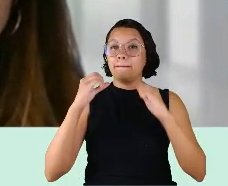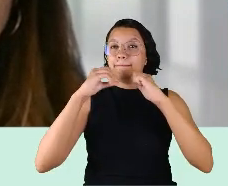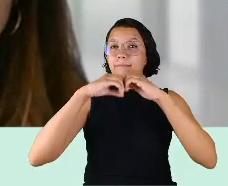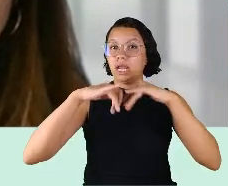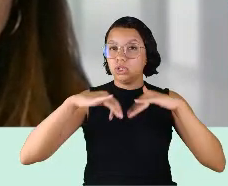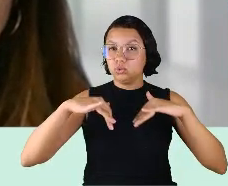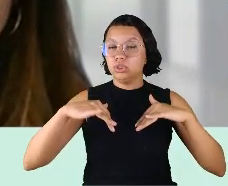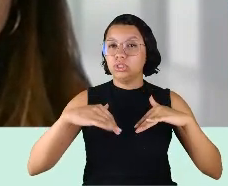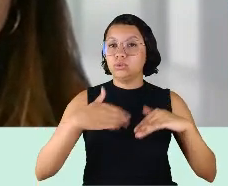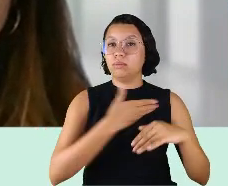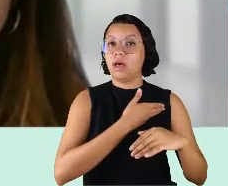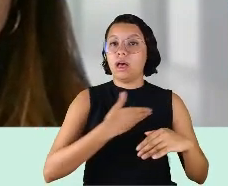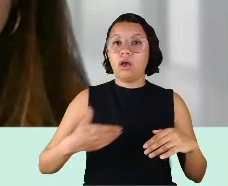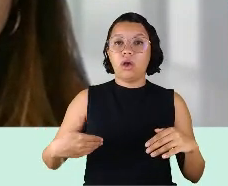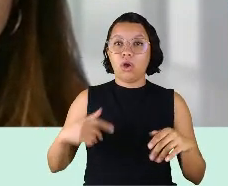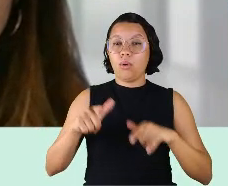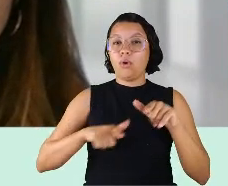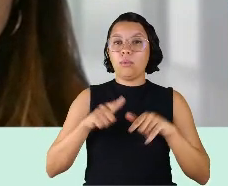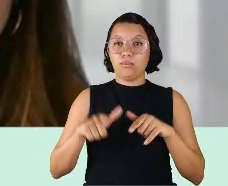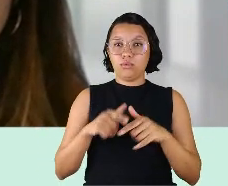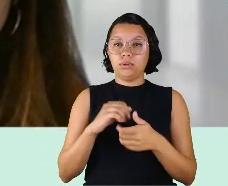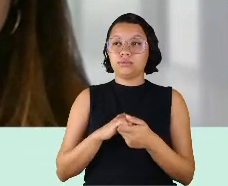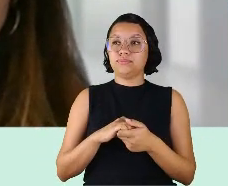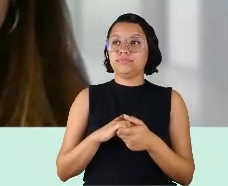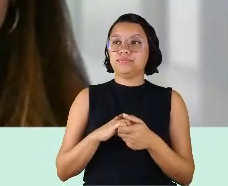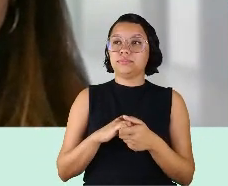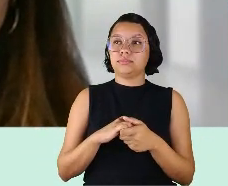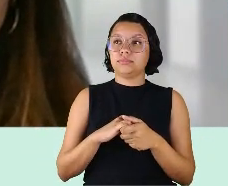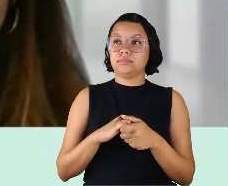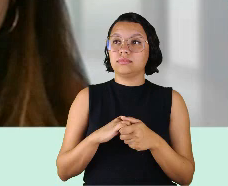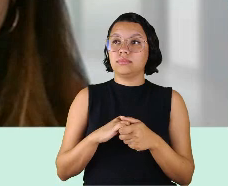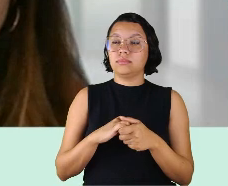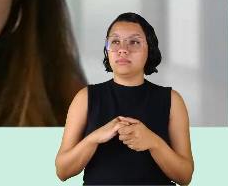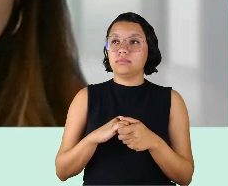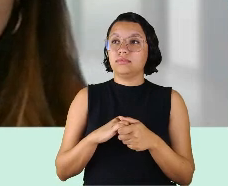haja prejuízo, né, para o serviço público, e atribuiu